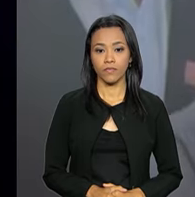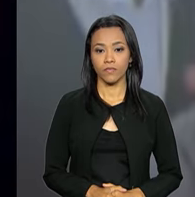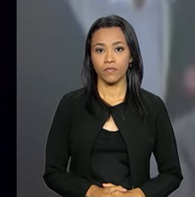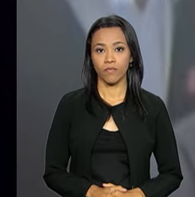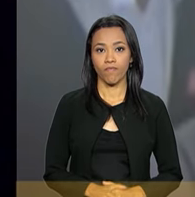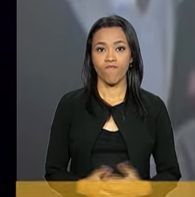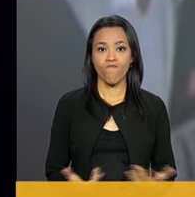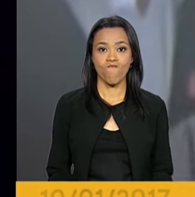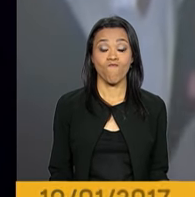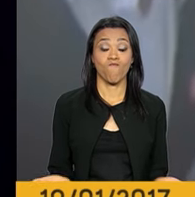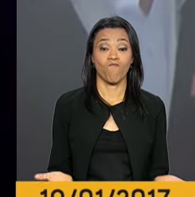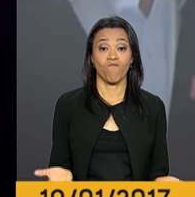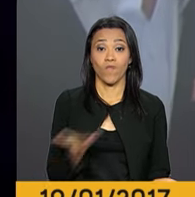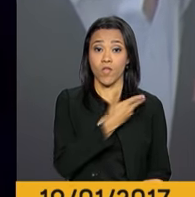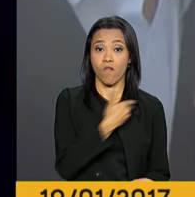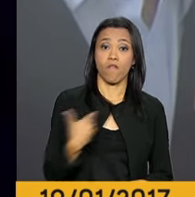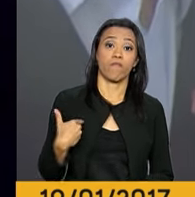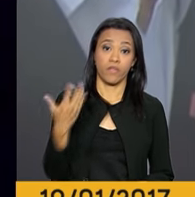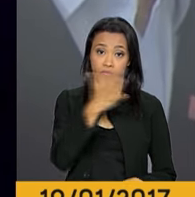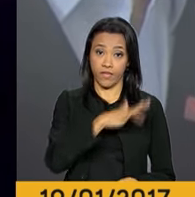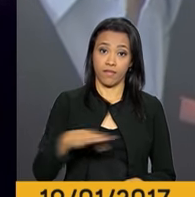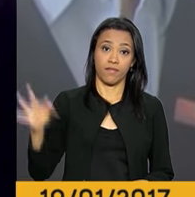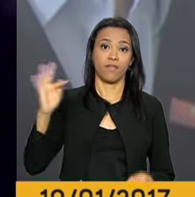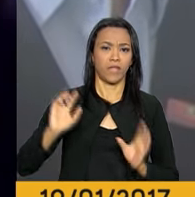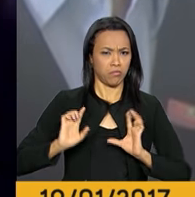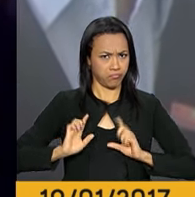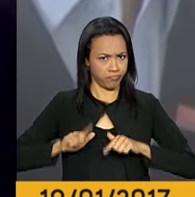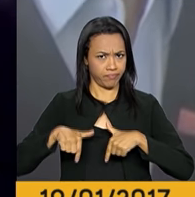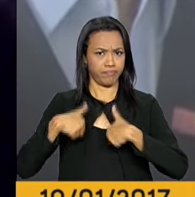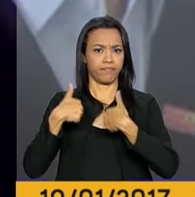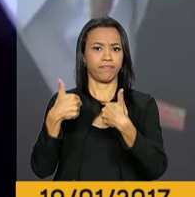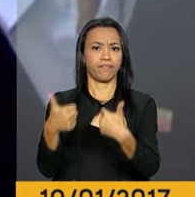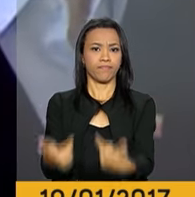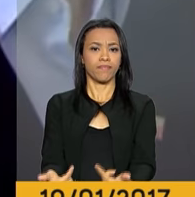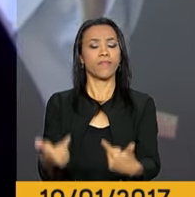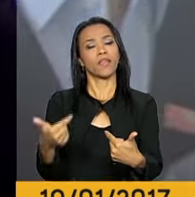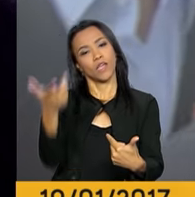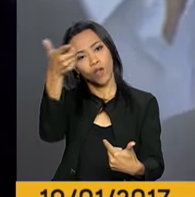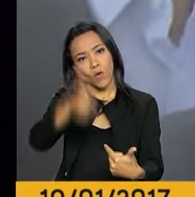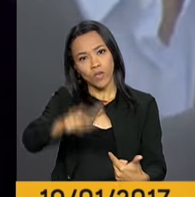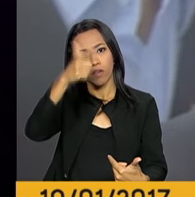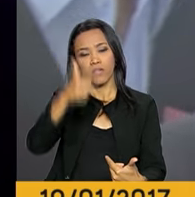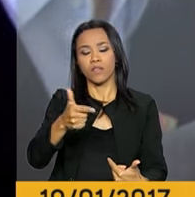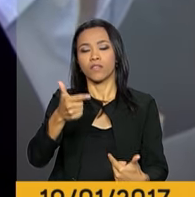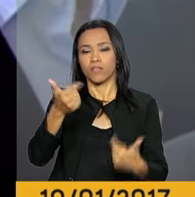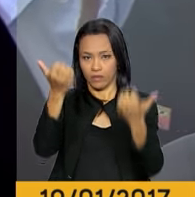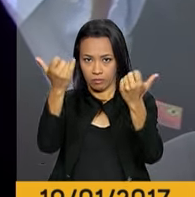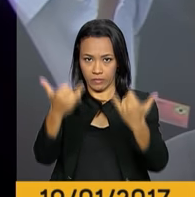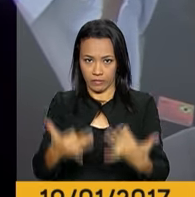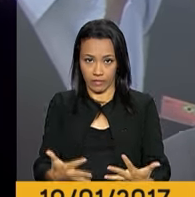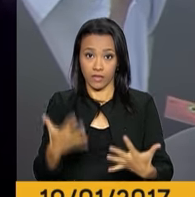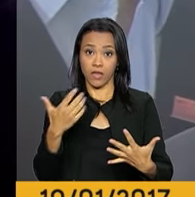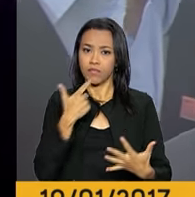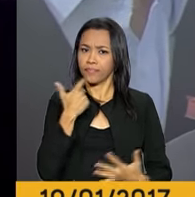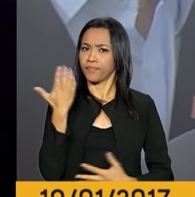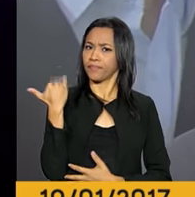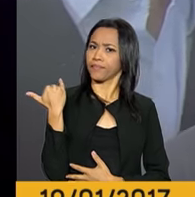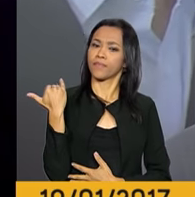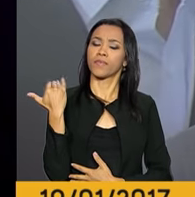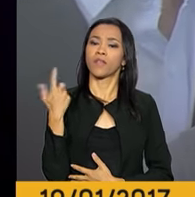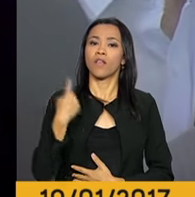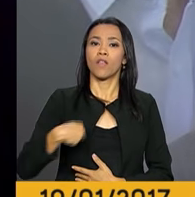Que a União Federal está fazendo tudo o que lhe cabe, né? Vocês sabem que, vou repetir, muito recentemente nós acabamos colocando